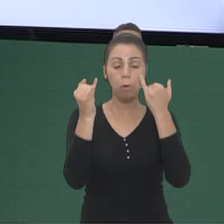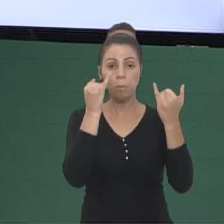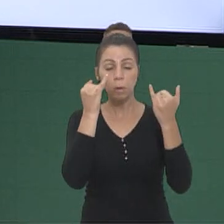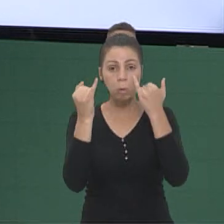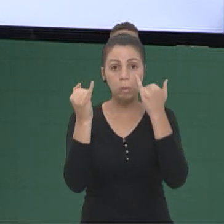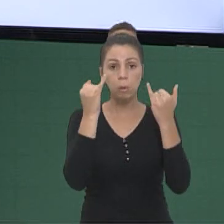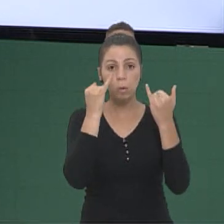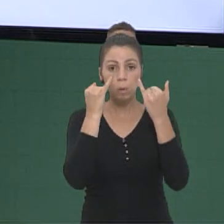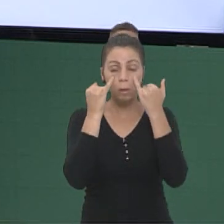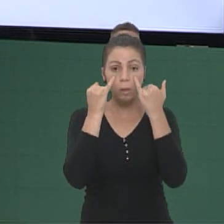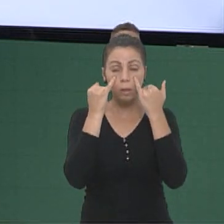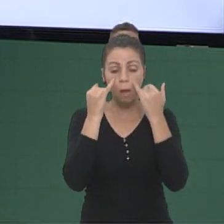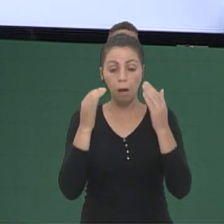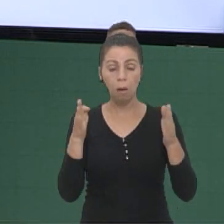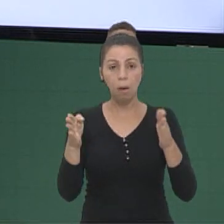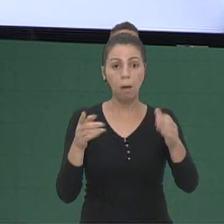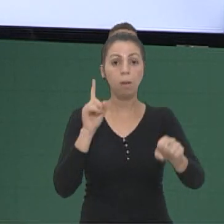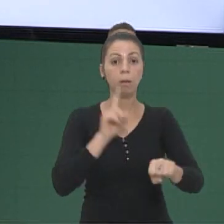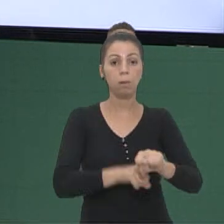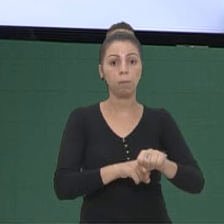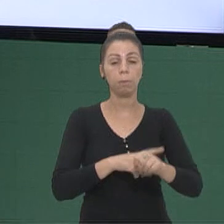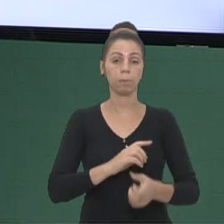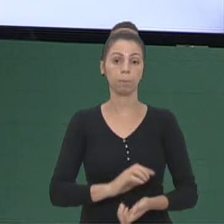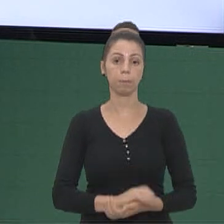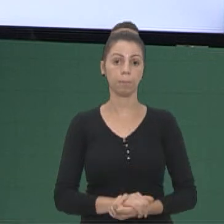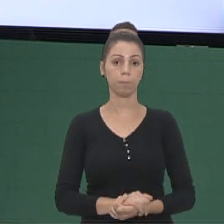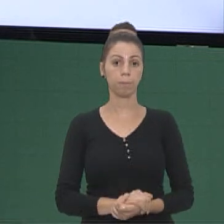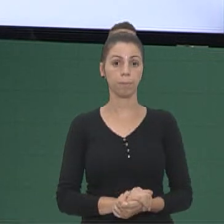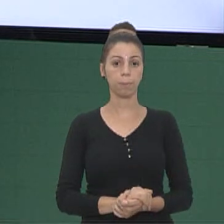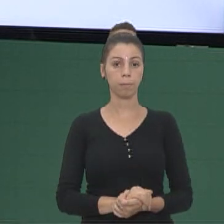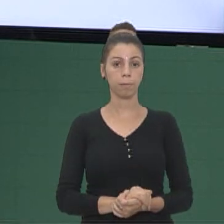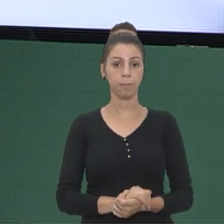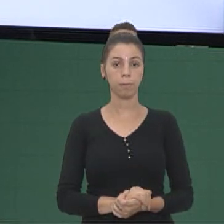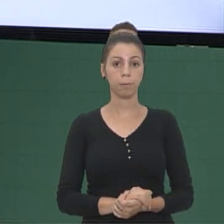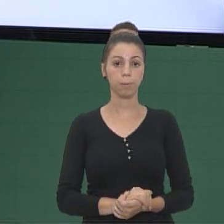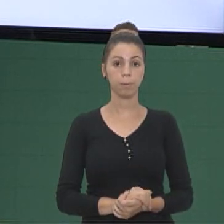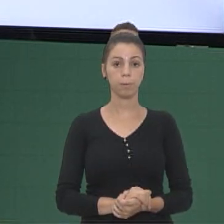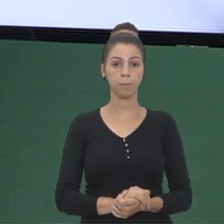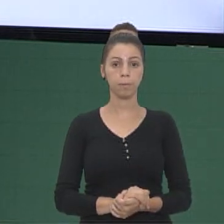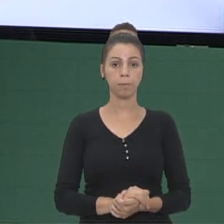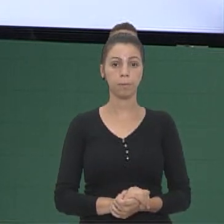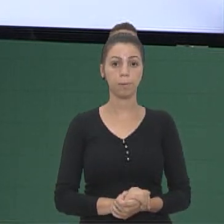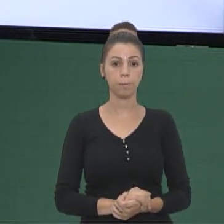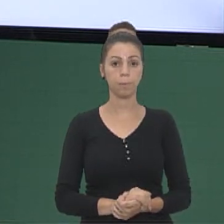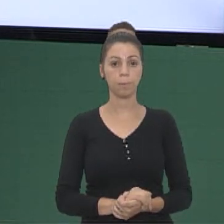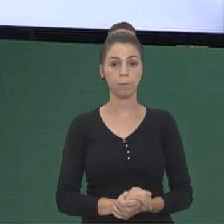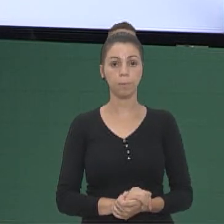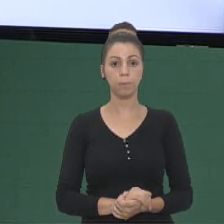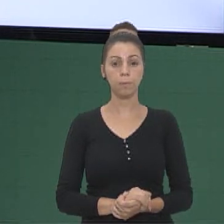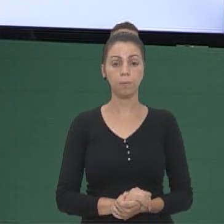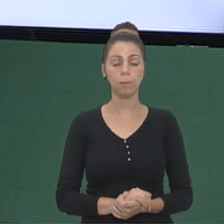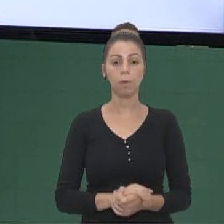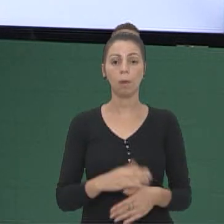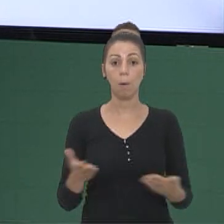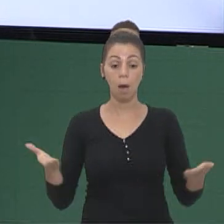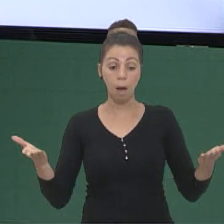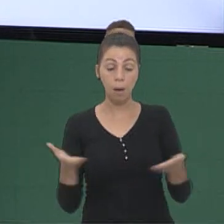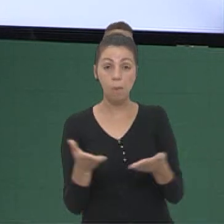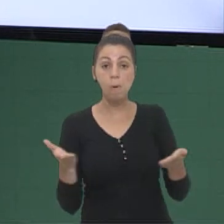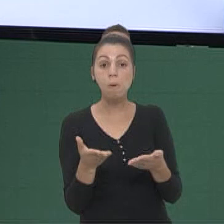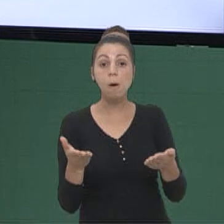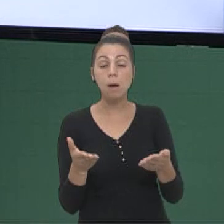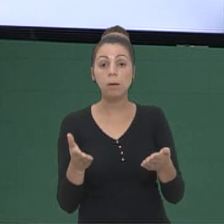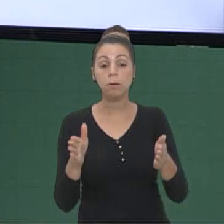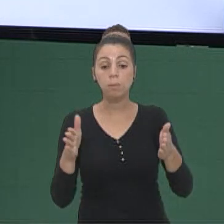para nós essa temporalidade, ok? Vamos continuando aqui, ó. Então, nós estamos falando justamente de qual temporalidade? Que